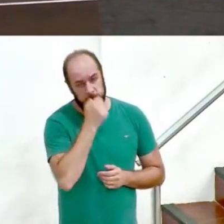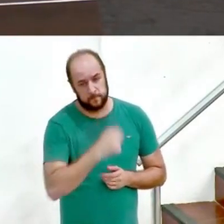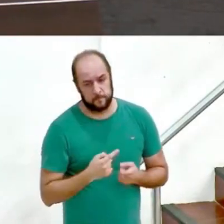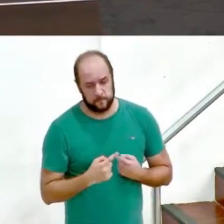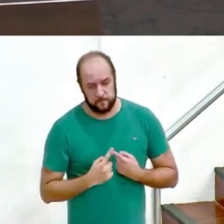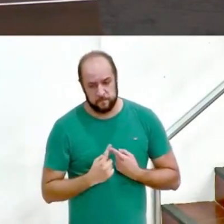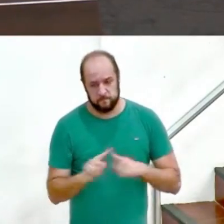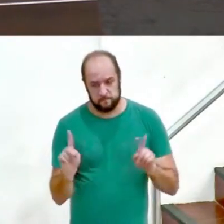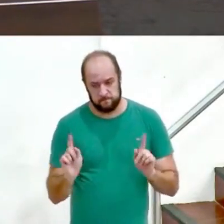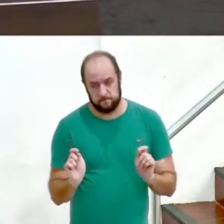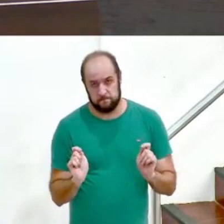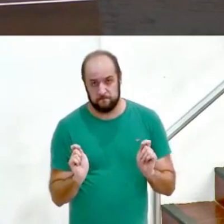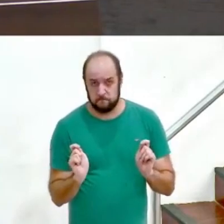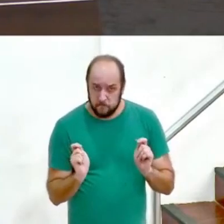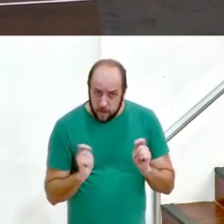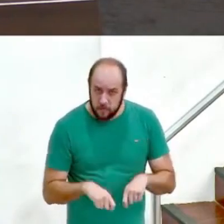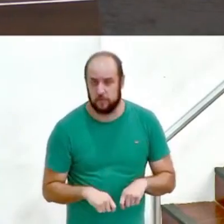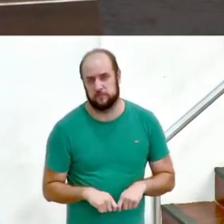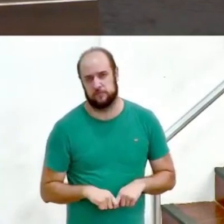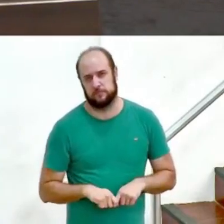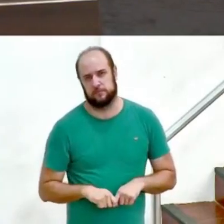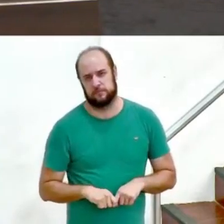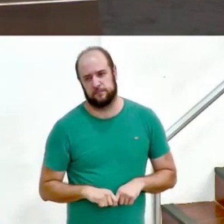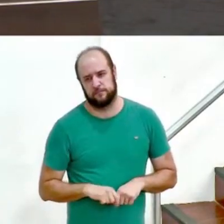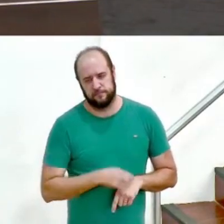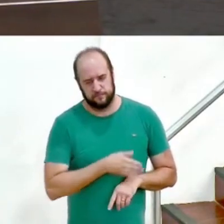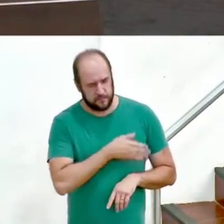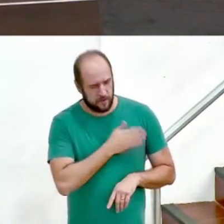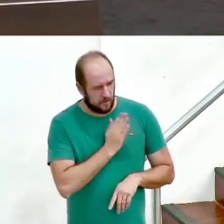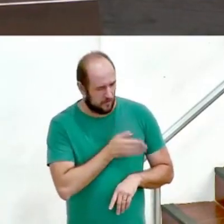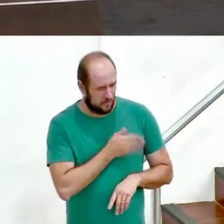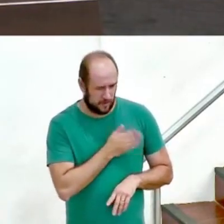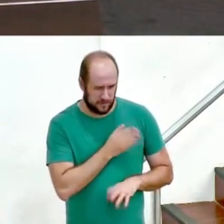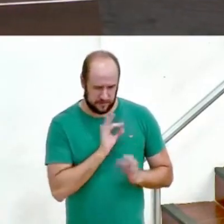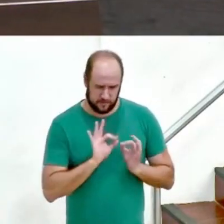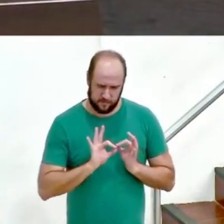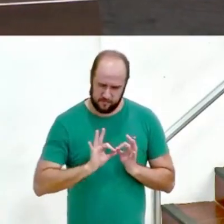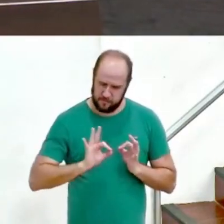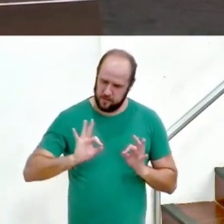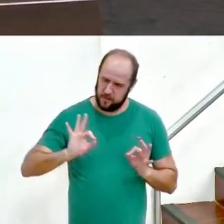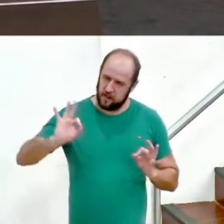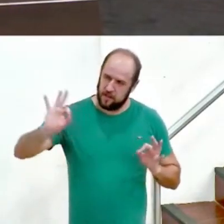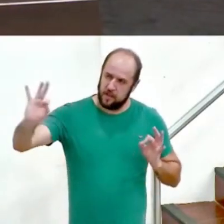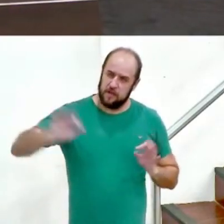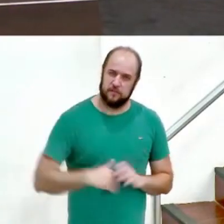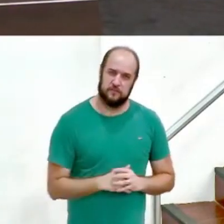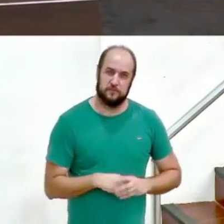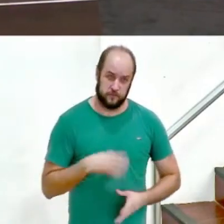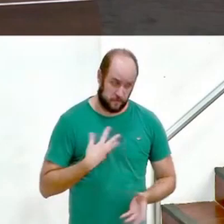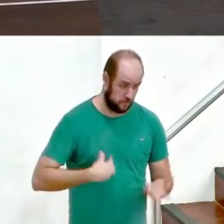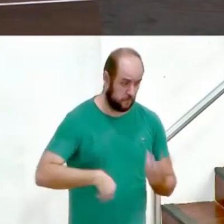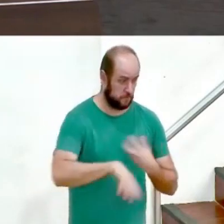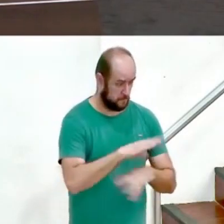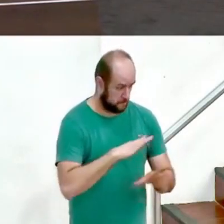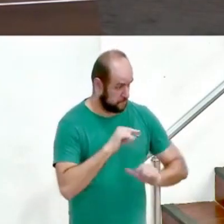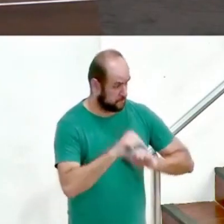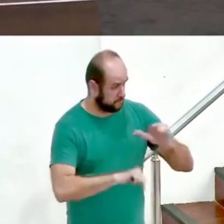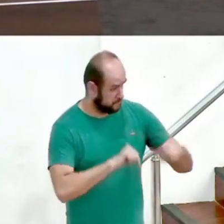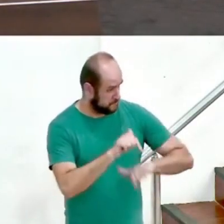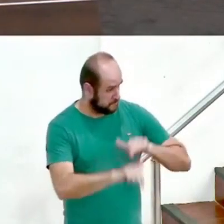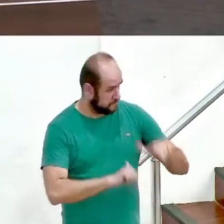Mas há uma possibilidade de o nosso coração estar distante de Deus. Envolvidos com a obra de